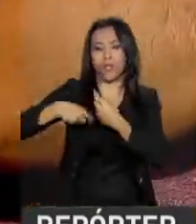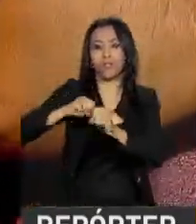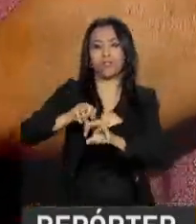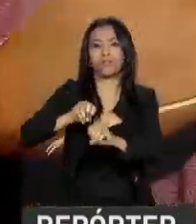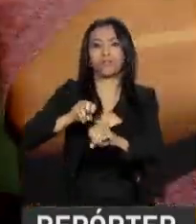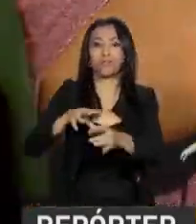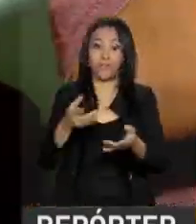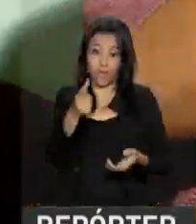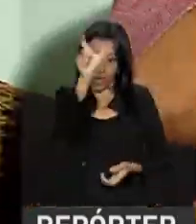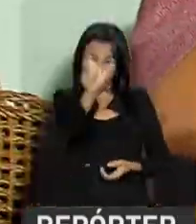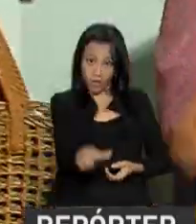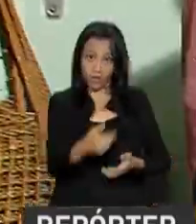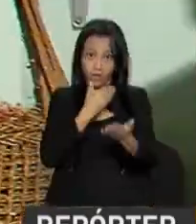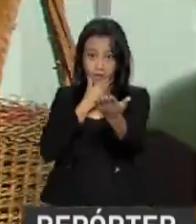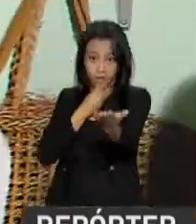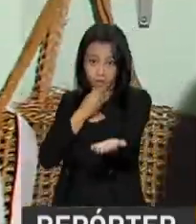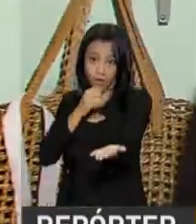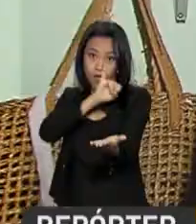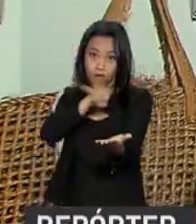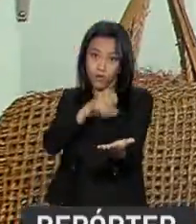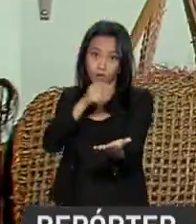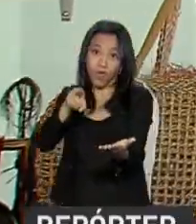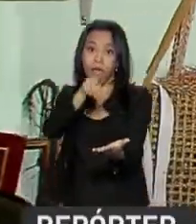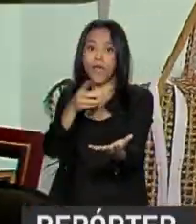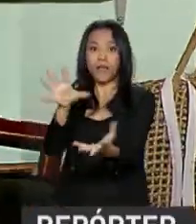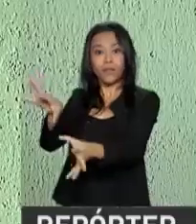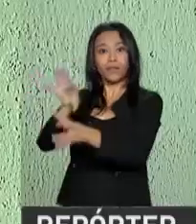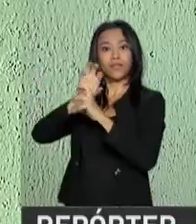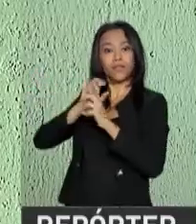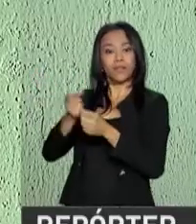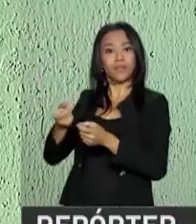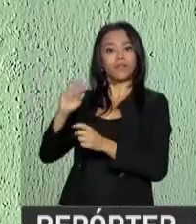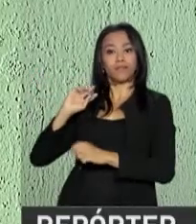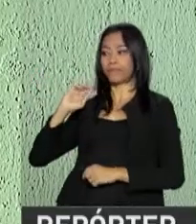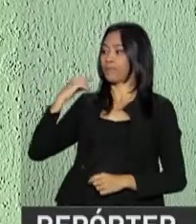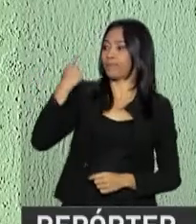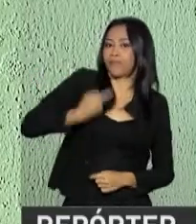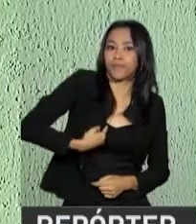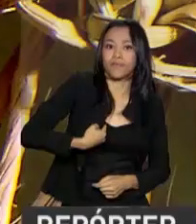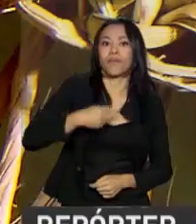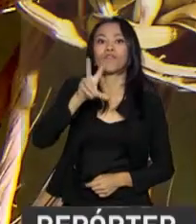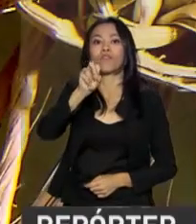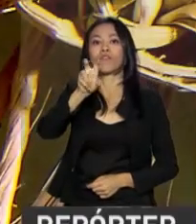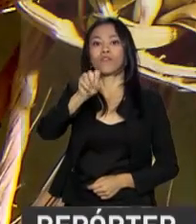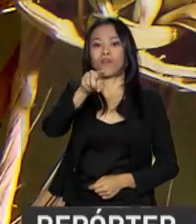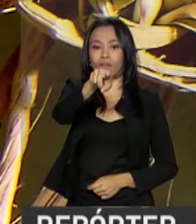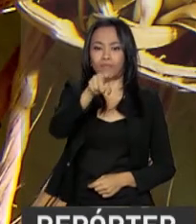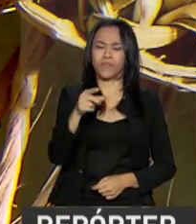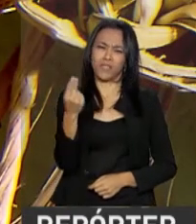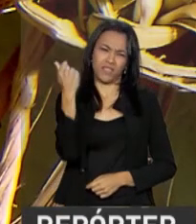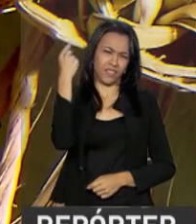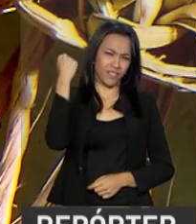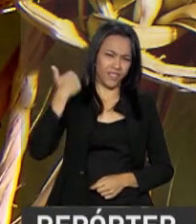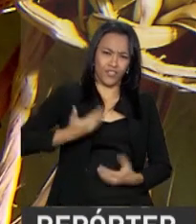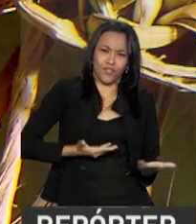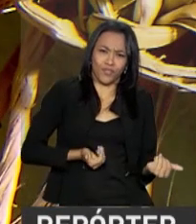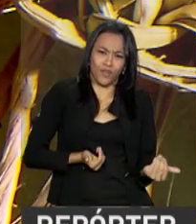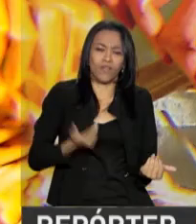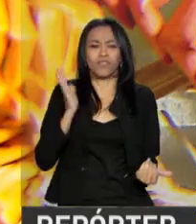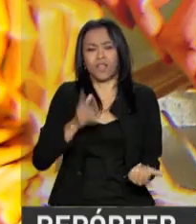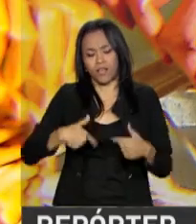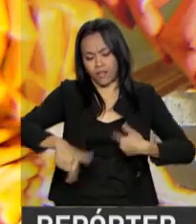no caso de joão o dom foi herdado da avó materna dona maria juventina que desde novinha já